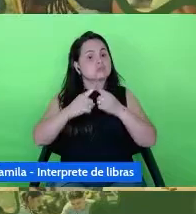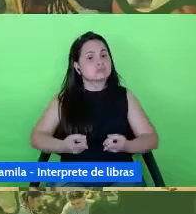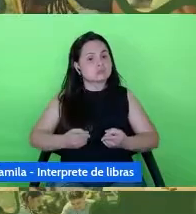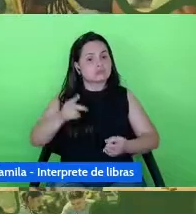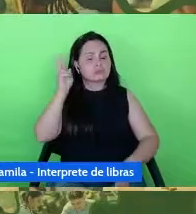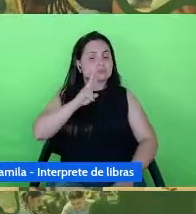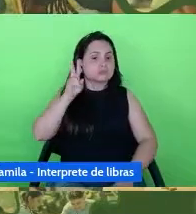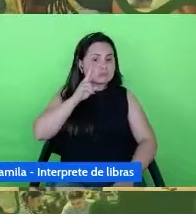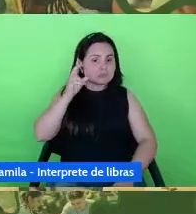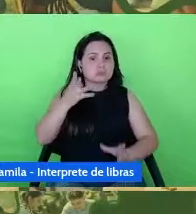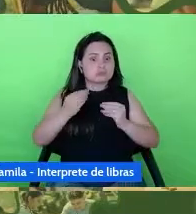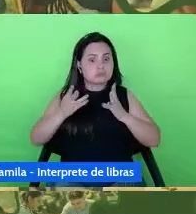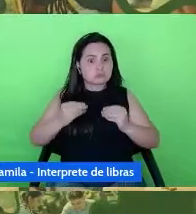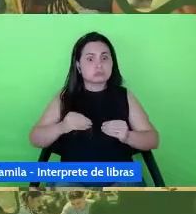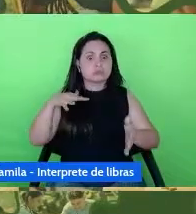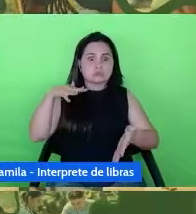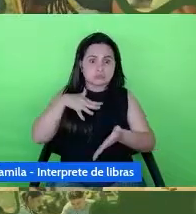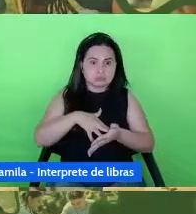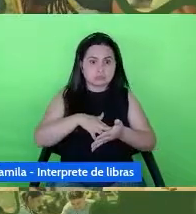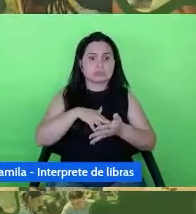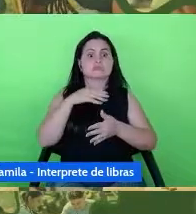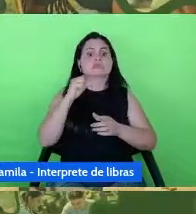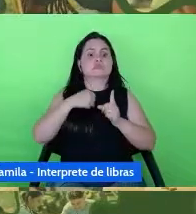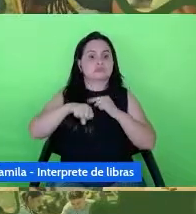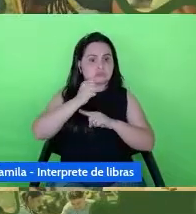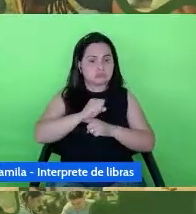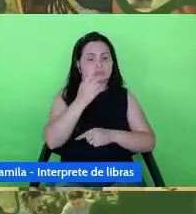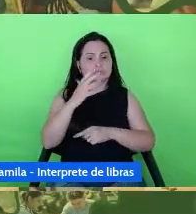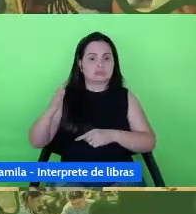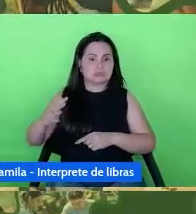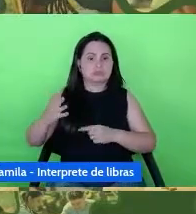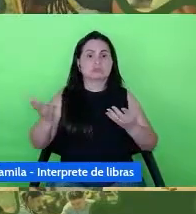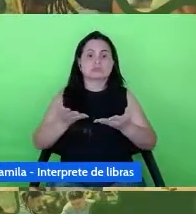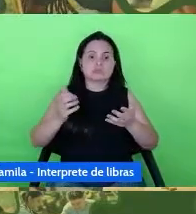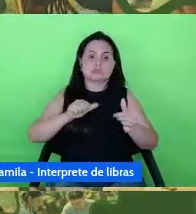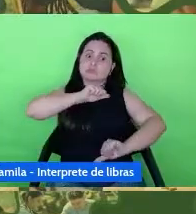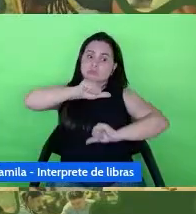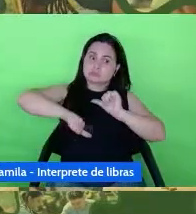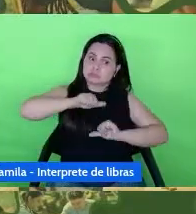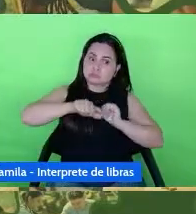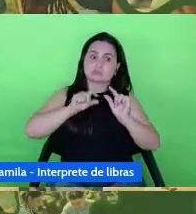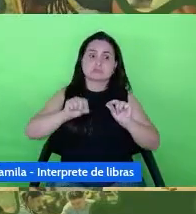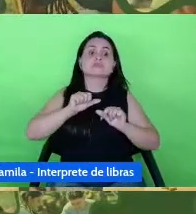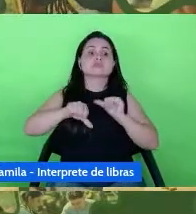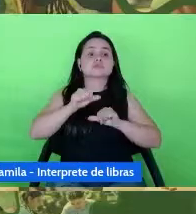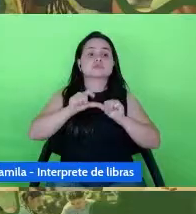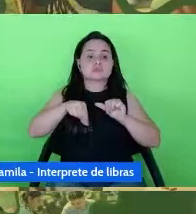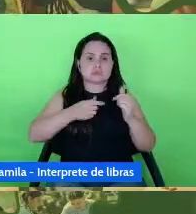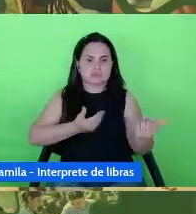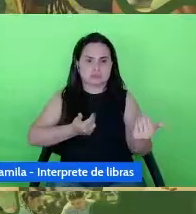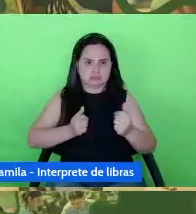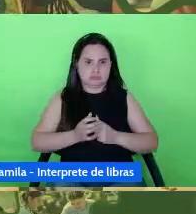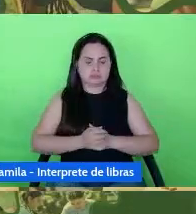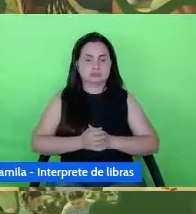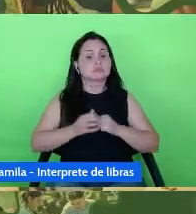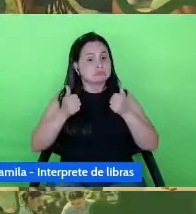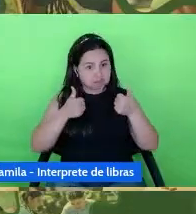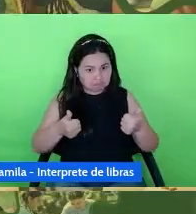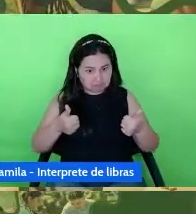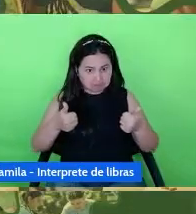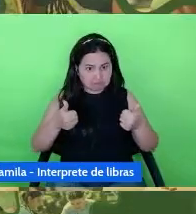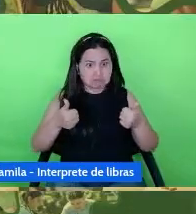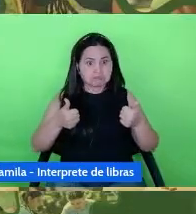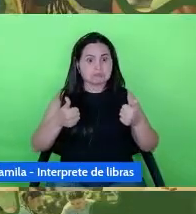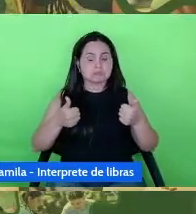de muito impacto ambiental e social negativos. Chegou a hora de mudar a curva, e quem vai mudar são as juventudes, tá, pessoal?